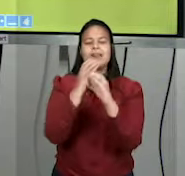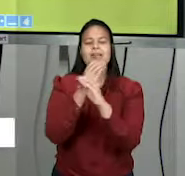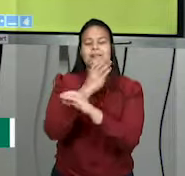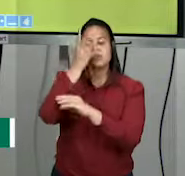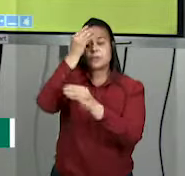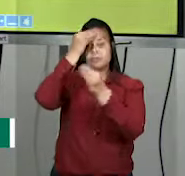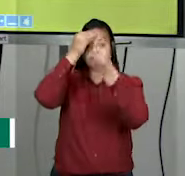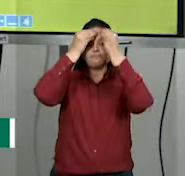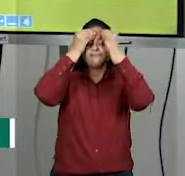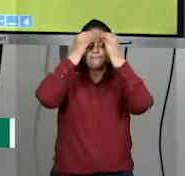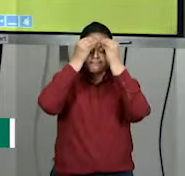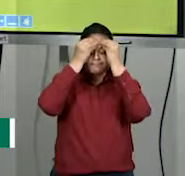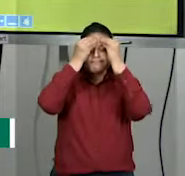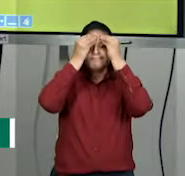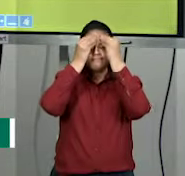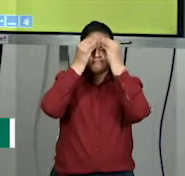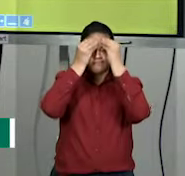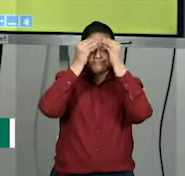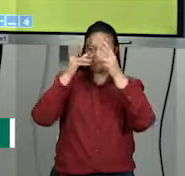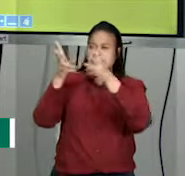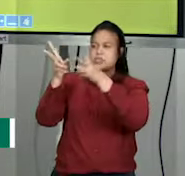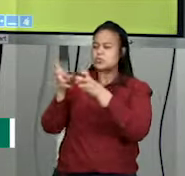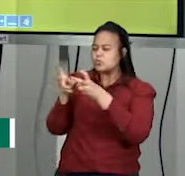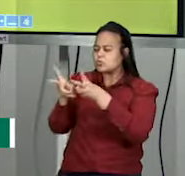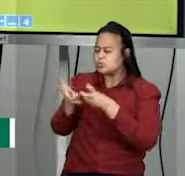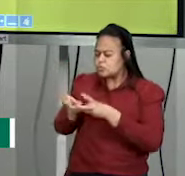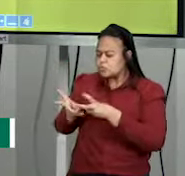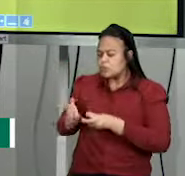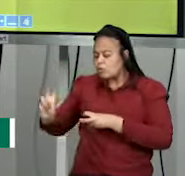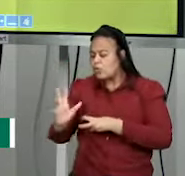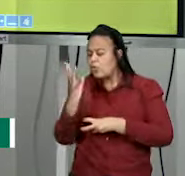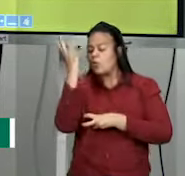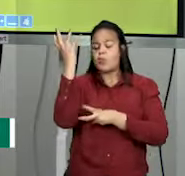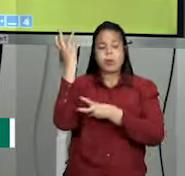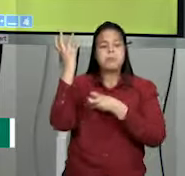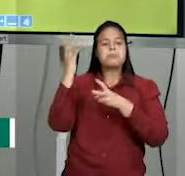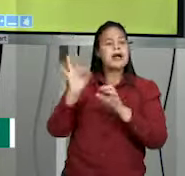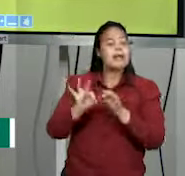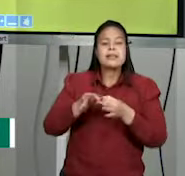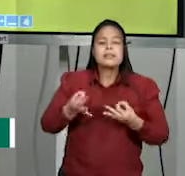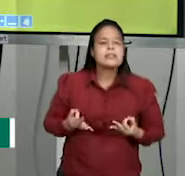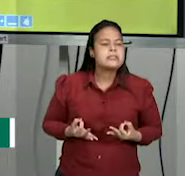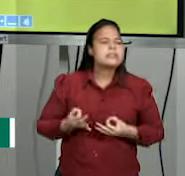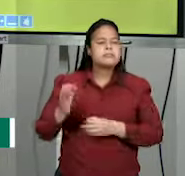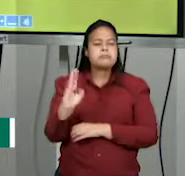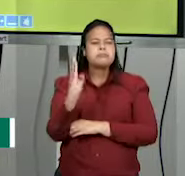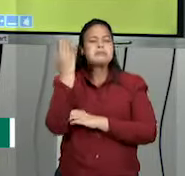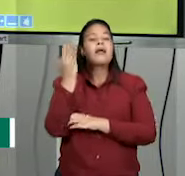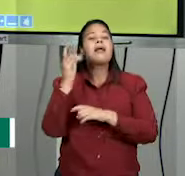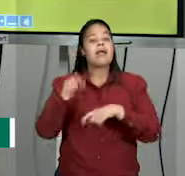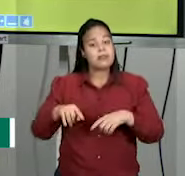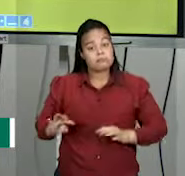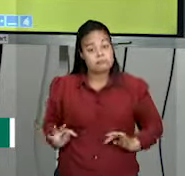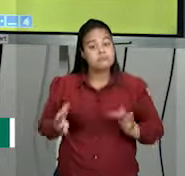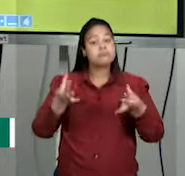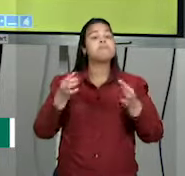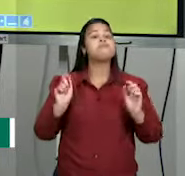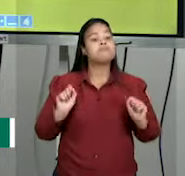aprendeu a usar recursos da natureza, isso tudo, por mais simples e rústico que pareça, é tecnologia.